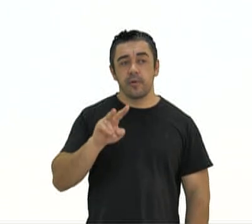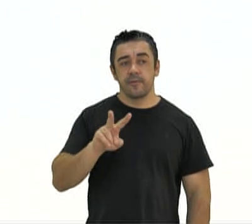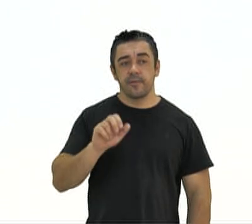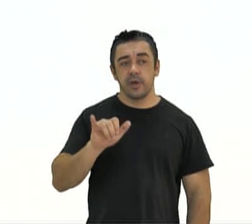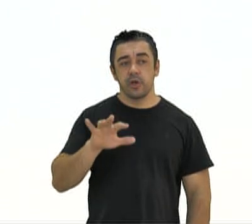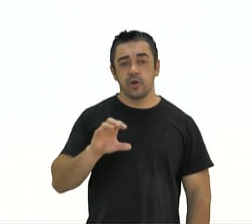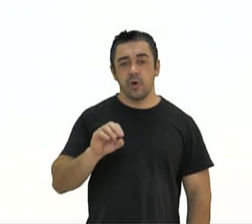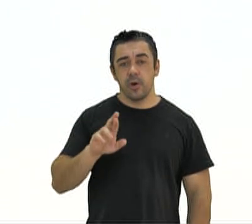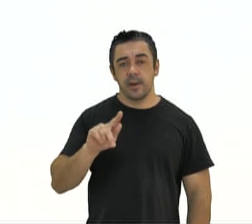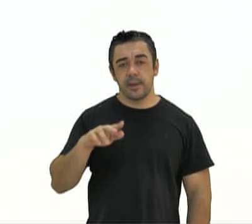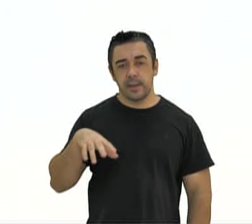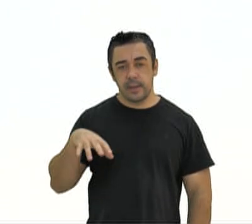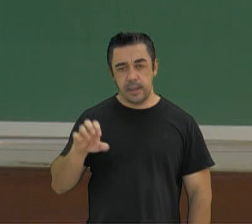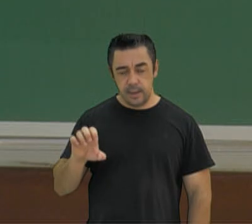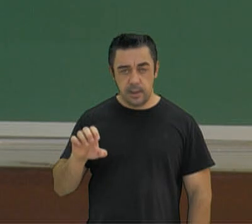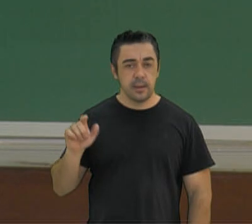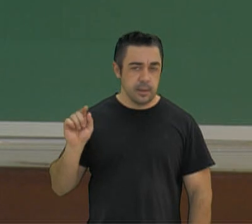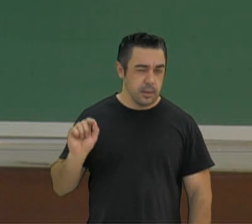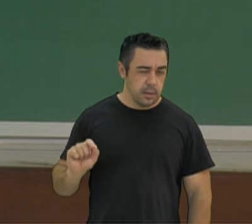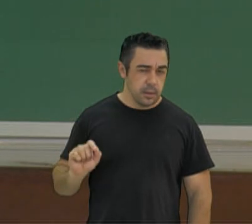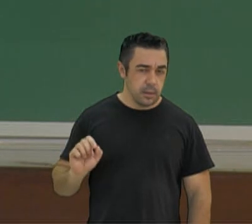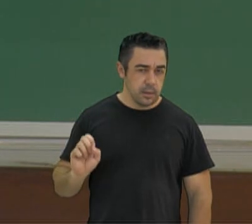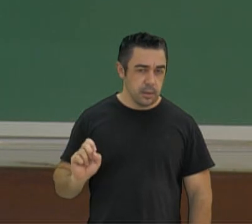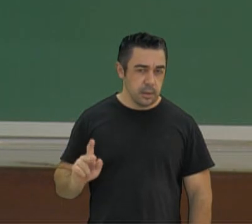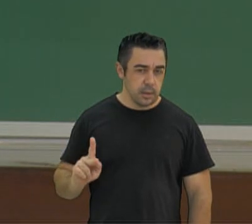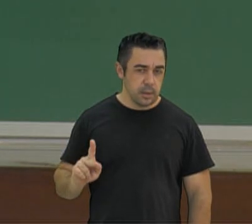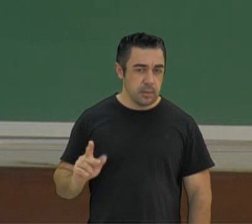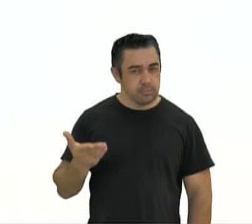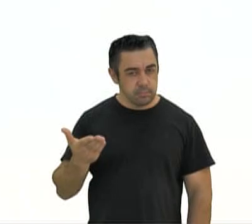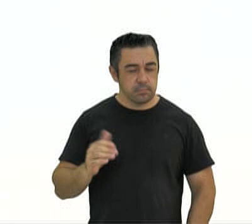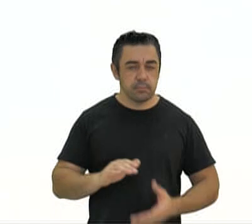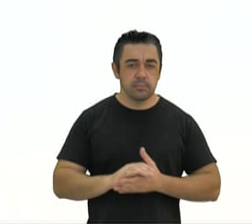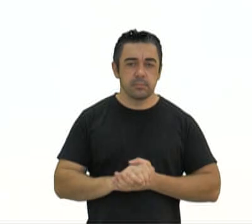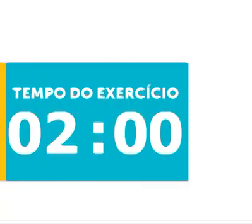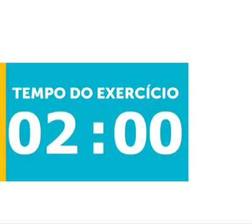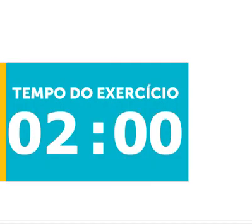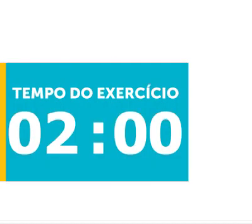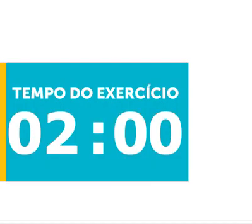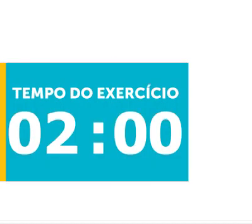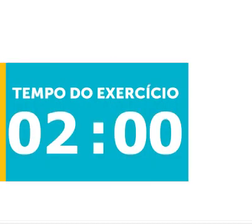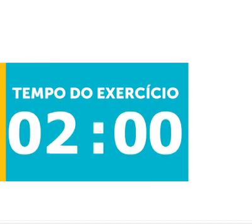L para curitibanos e uma L para nova-iorquinos. Legal? Já voltamos.